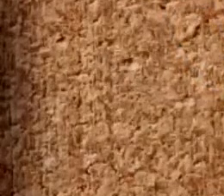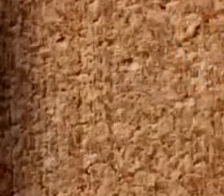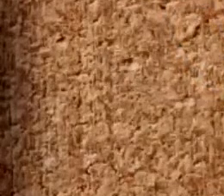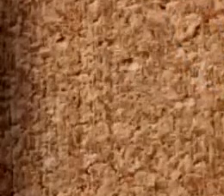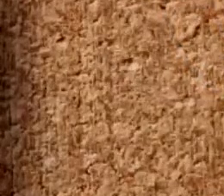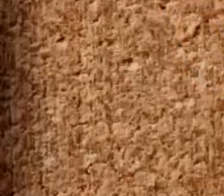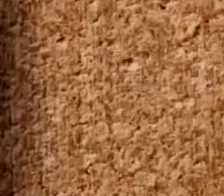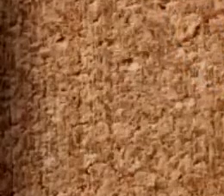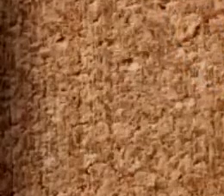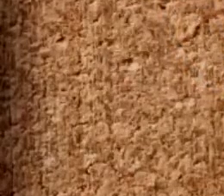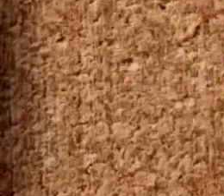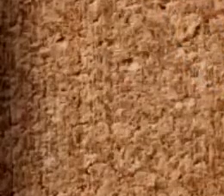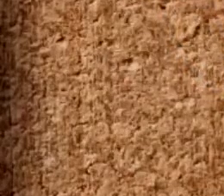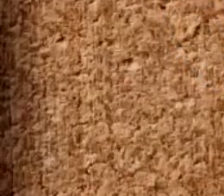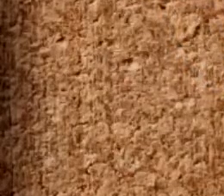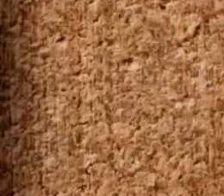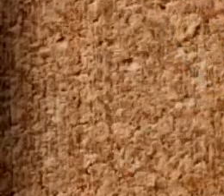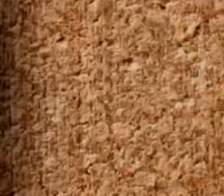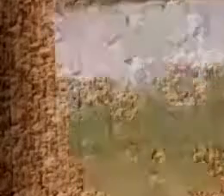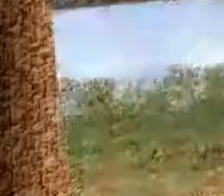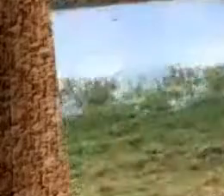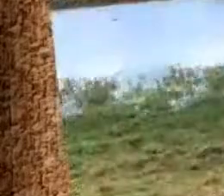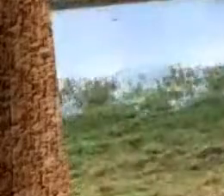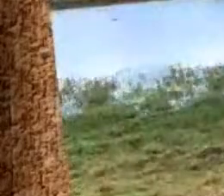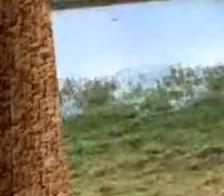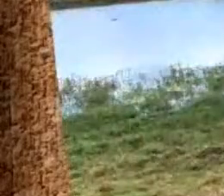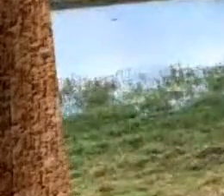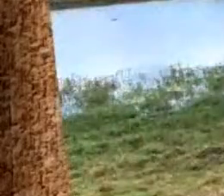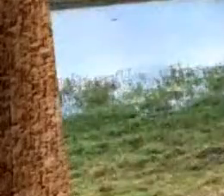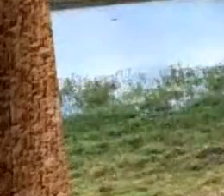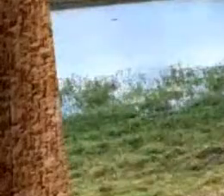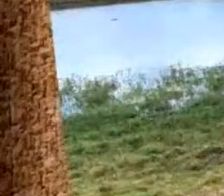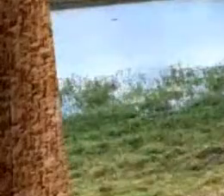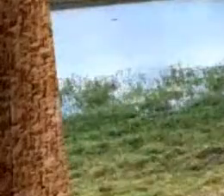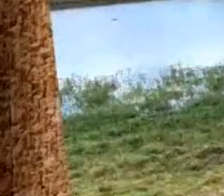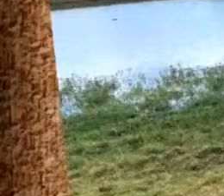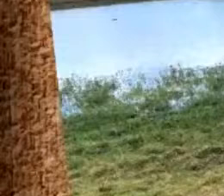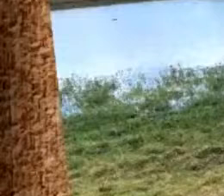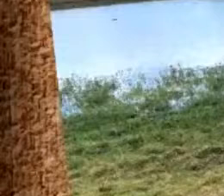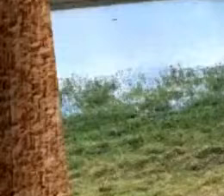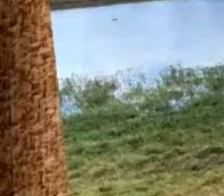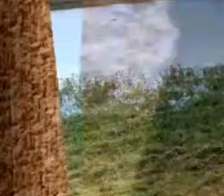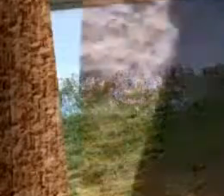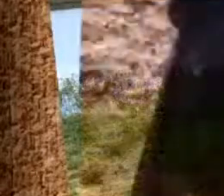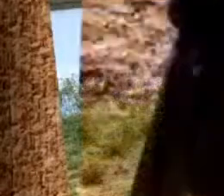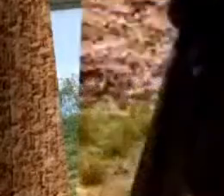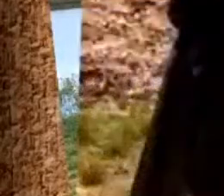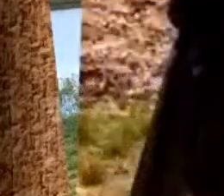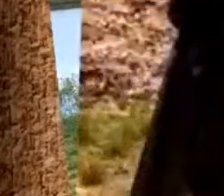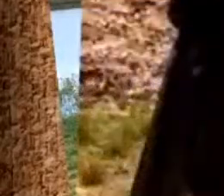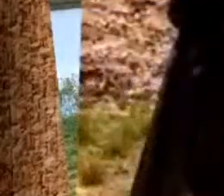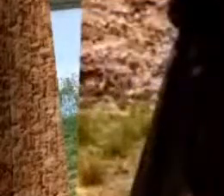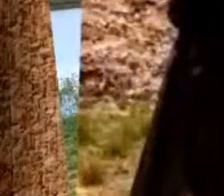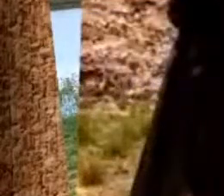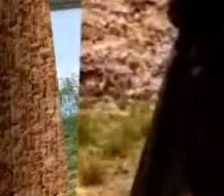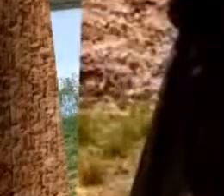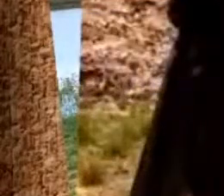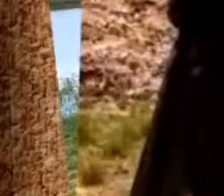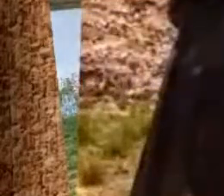show. At least we stole the show. At least we stole.